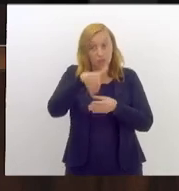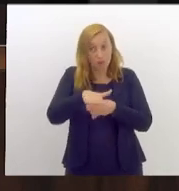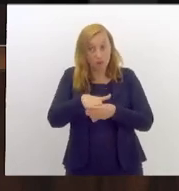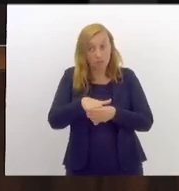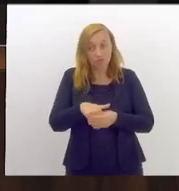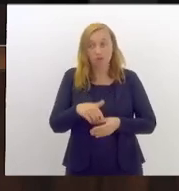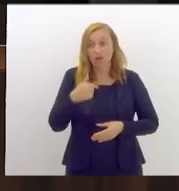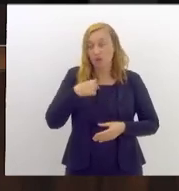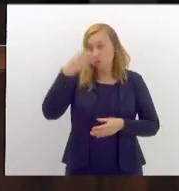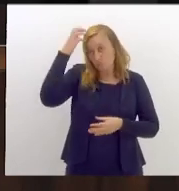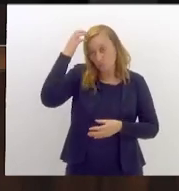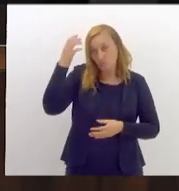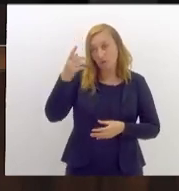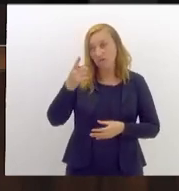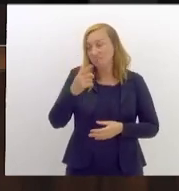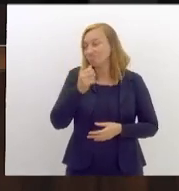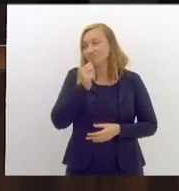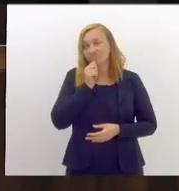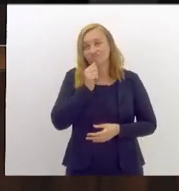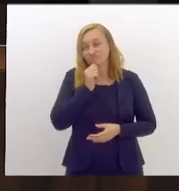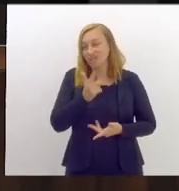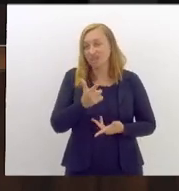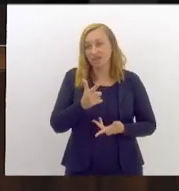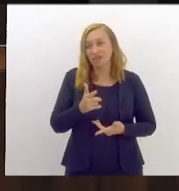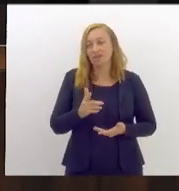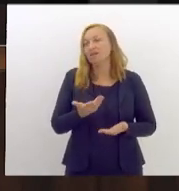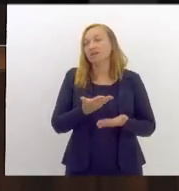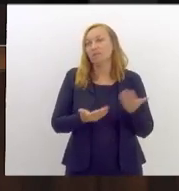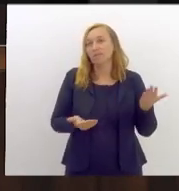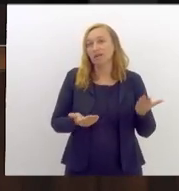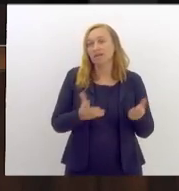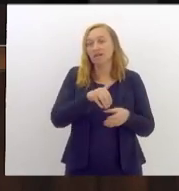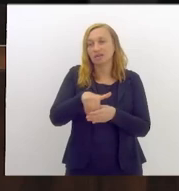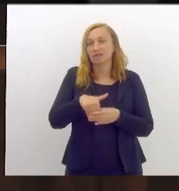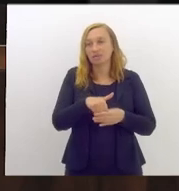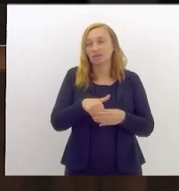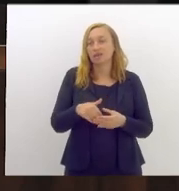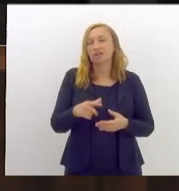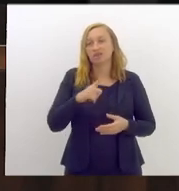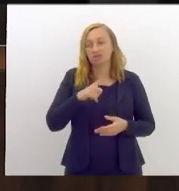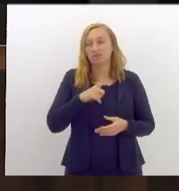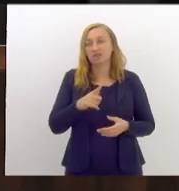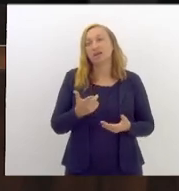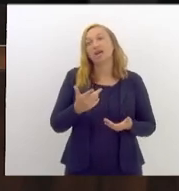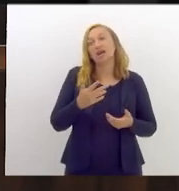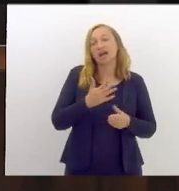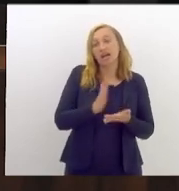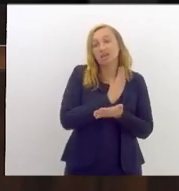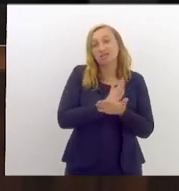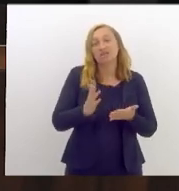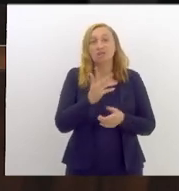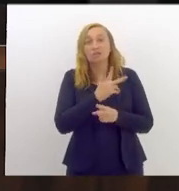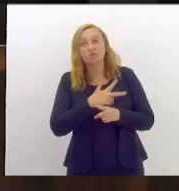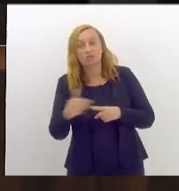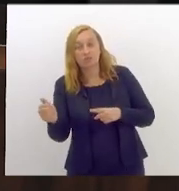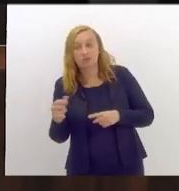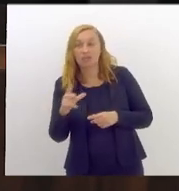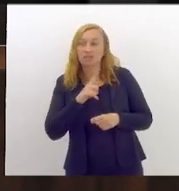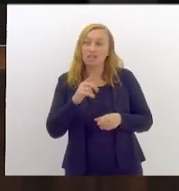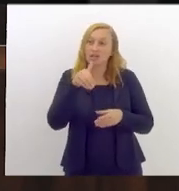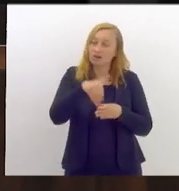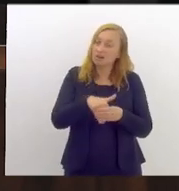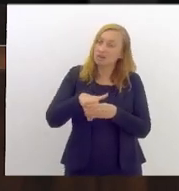eu não ponho culpa em ninguém nas derrotas eleitorais que já tive você às vezes ganha uma eleição é uma vitória